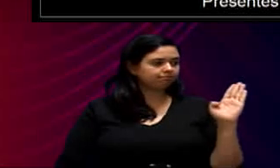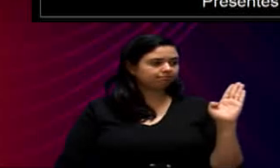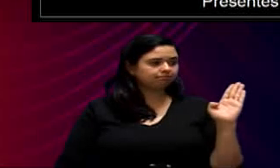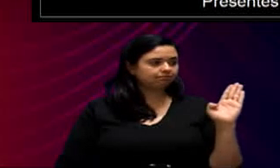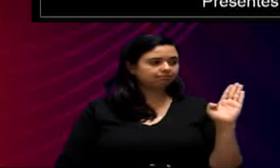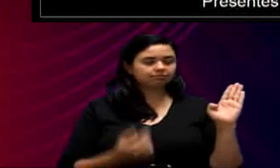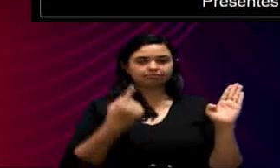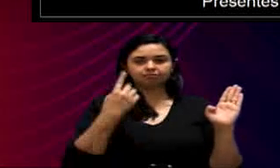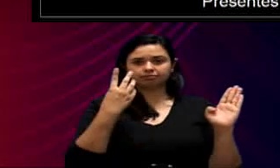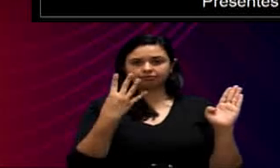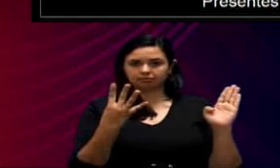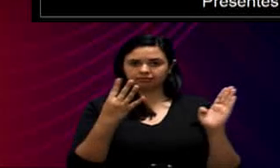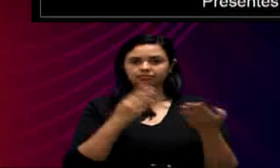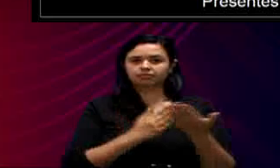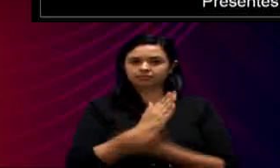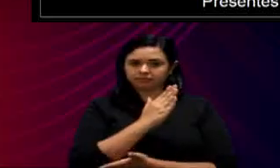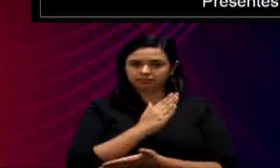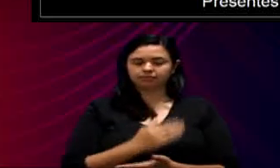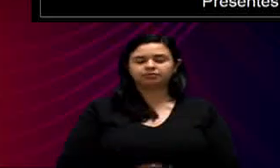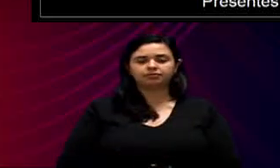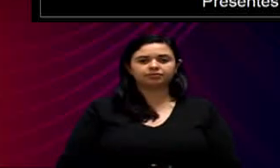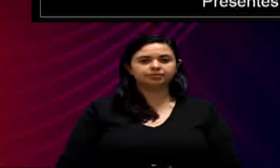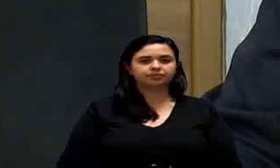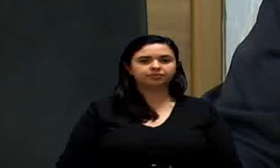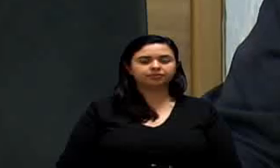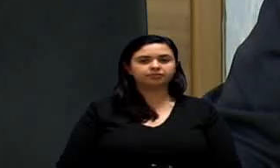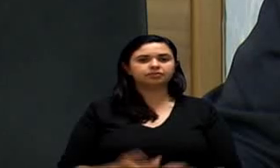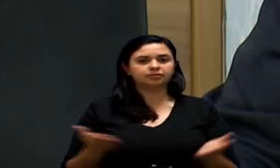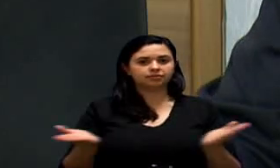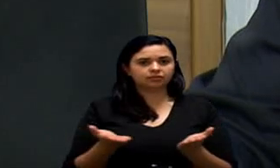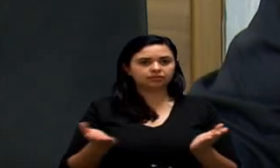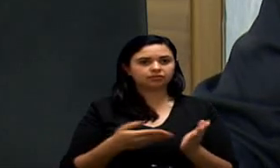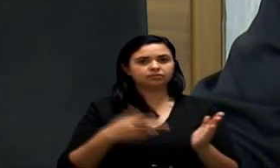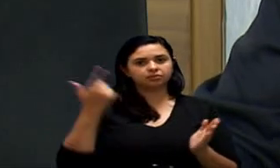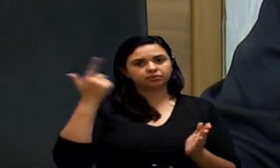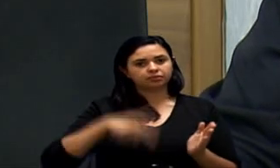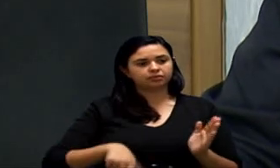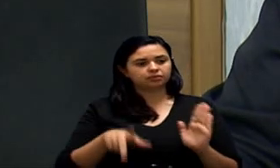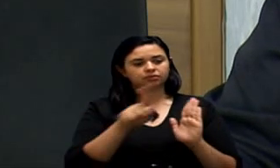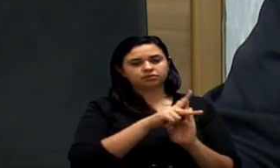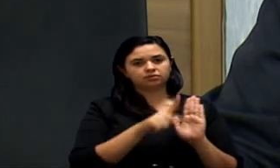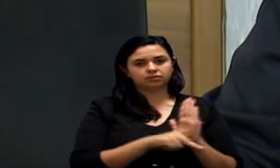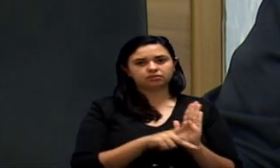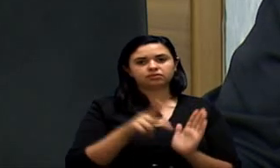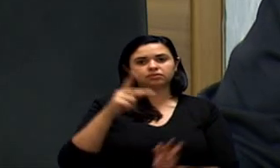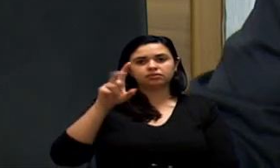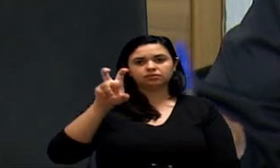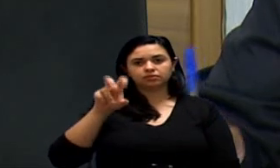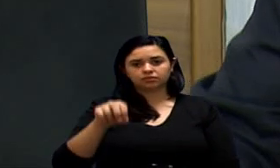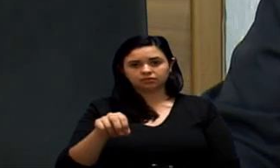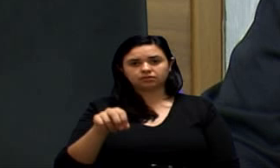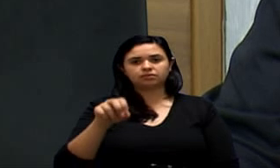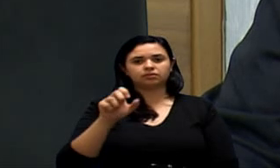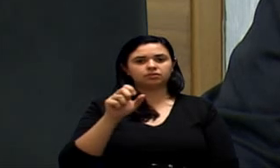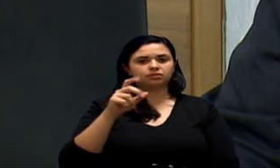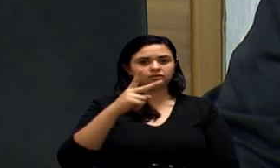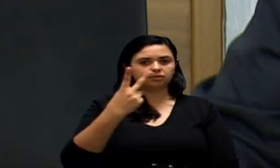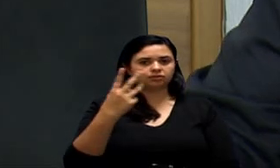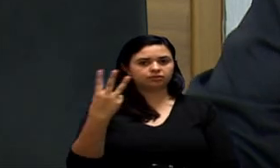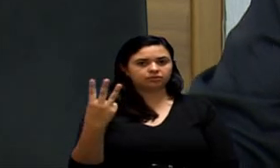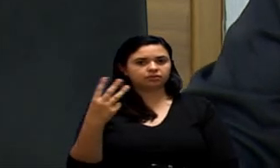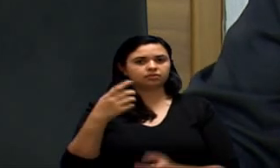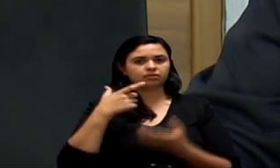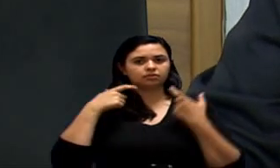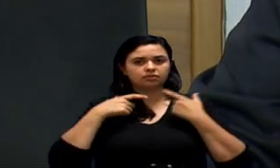Tendo obtido 3 votos, declaro aprovado. O próximo projeto, decreto legislativo, é o 5023, do vereador Fernando Dini, depois é a concessão de